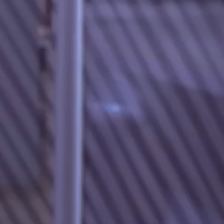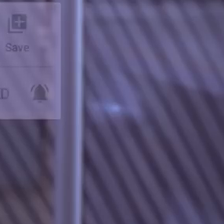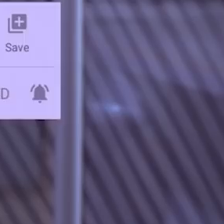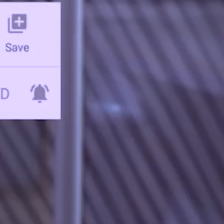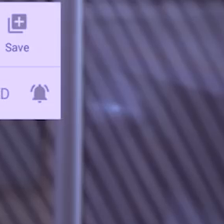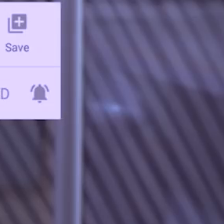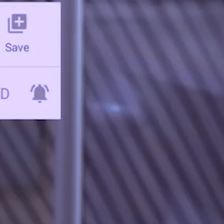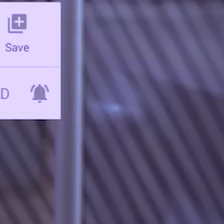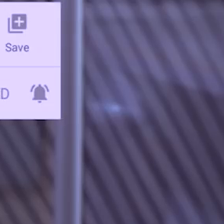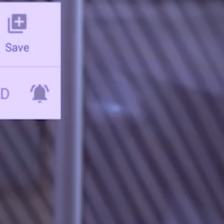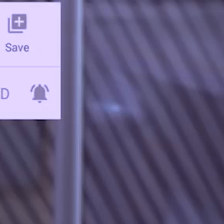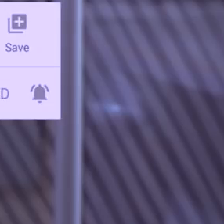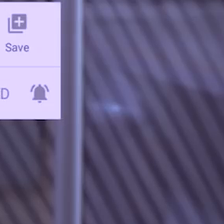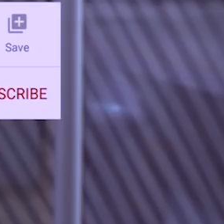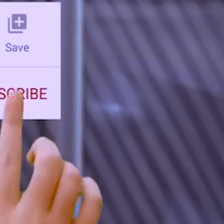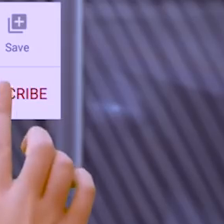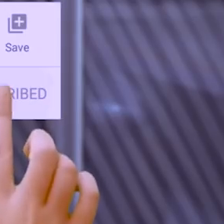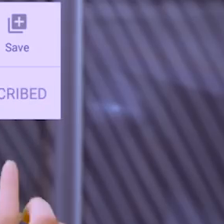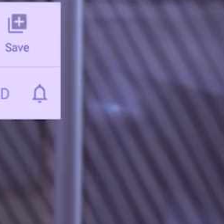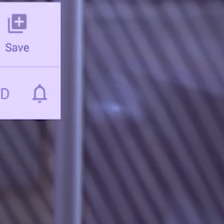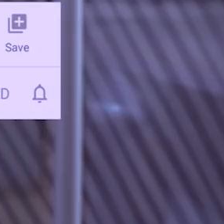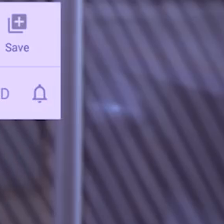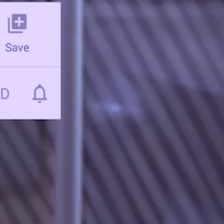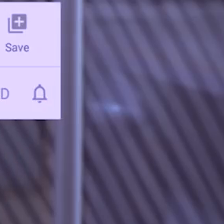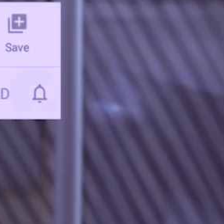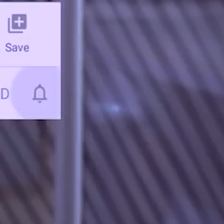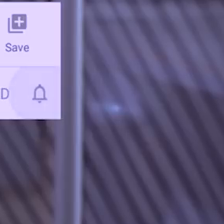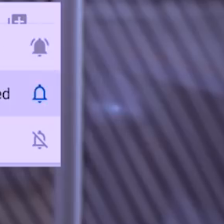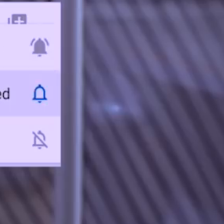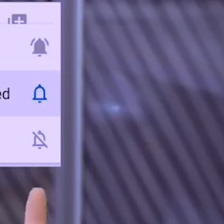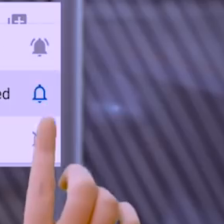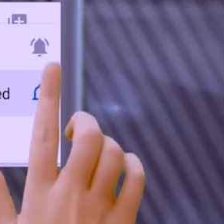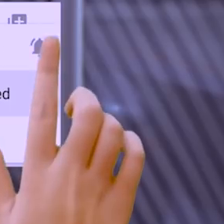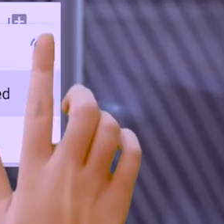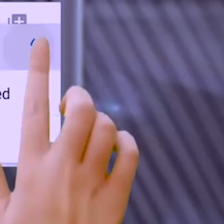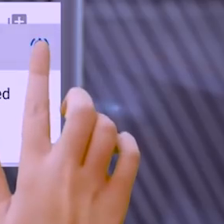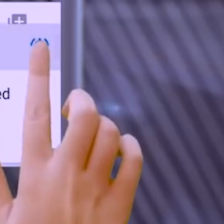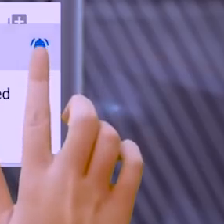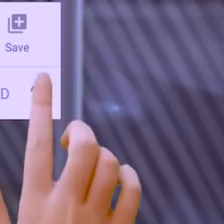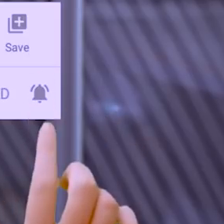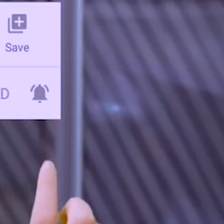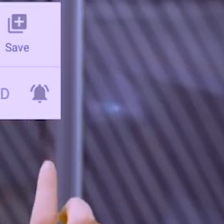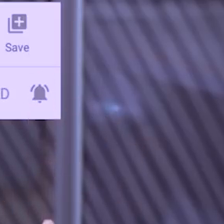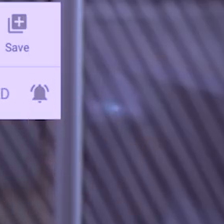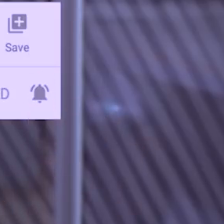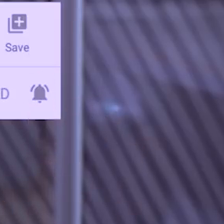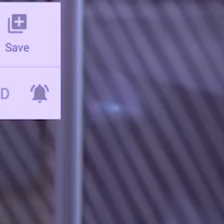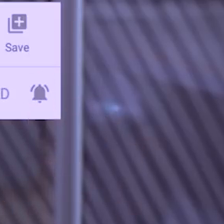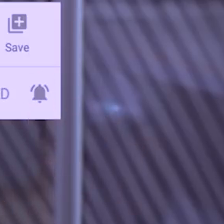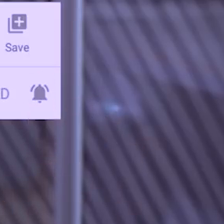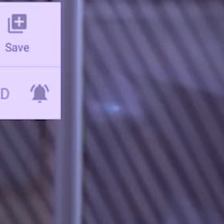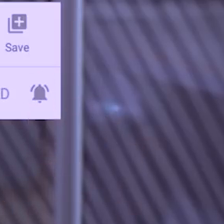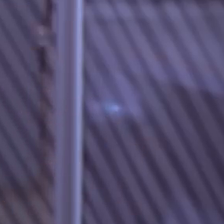Before you watch this video, don't forget to like and subscribe to Social Media Hegemon TV, and do not forget to press the notification button and to get